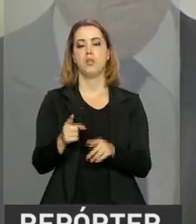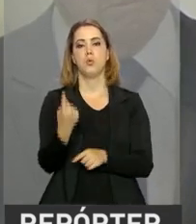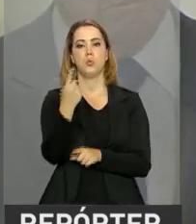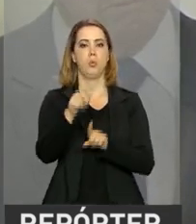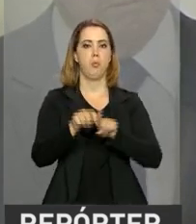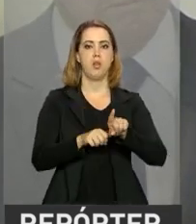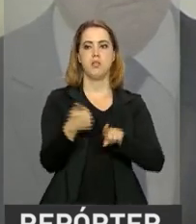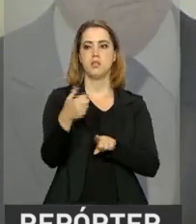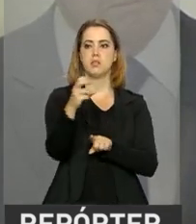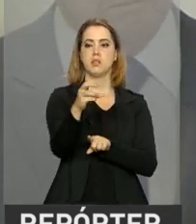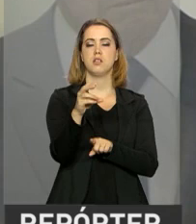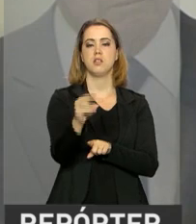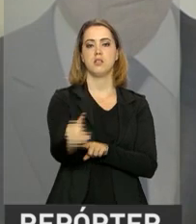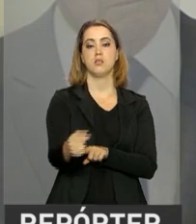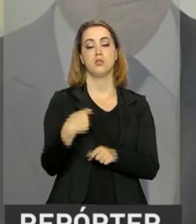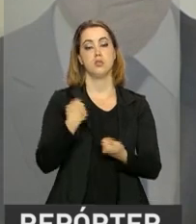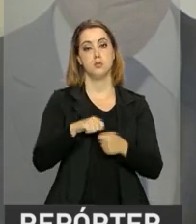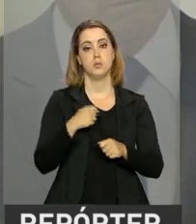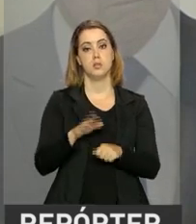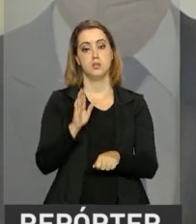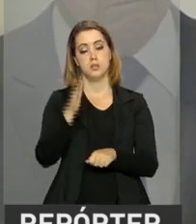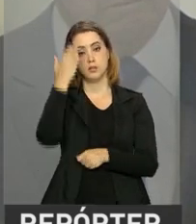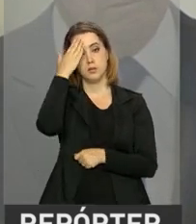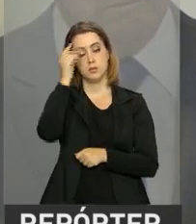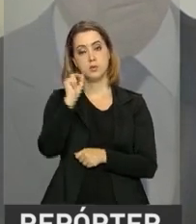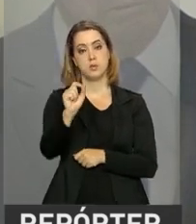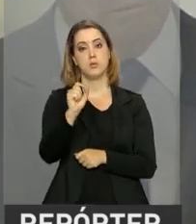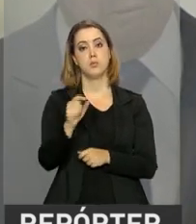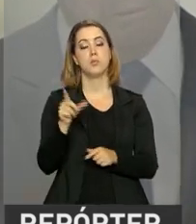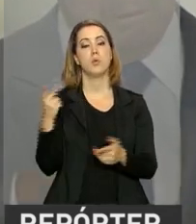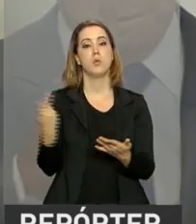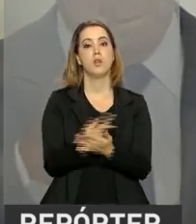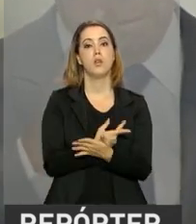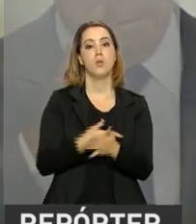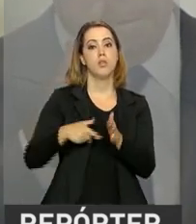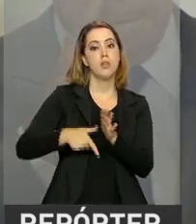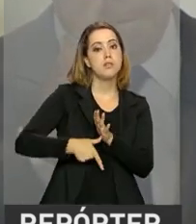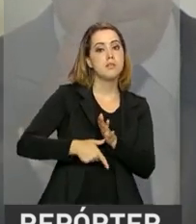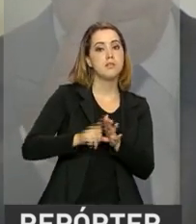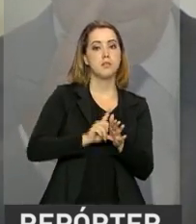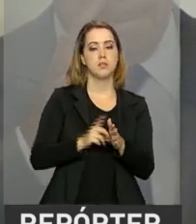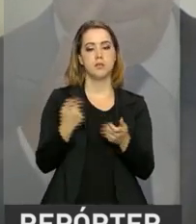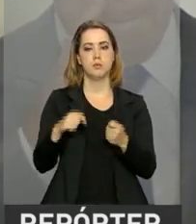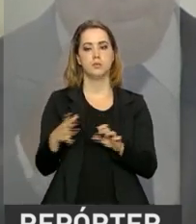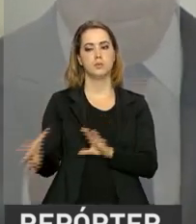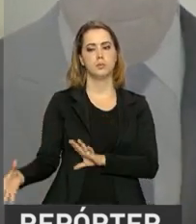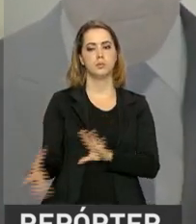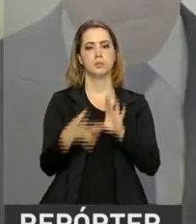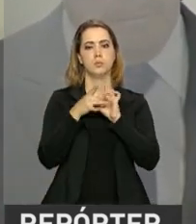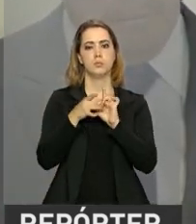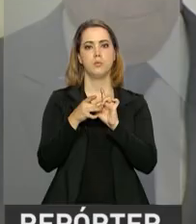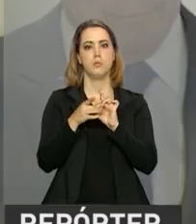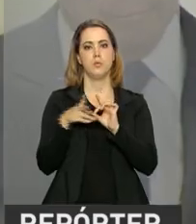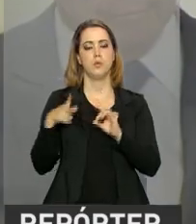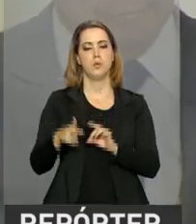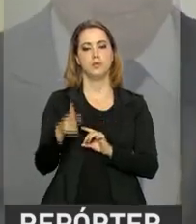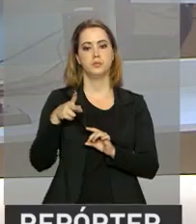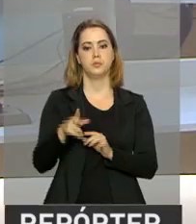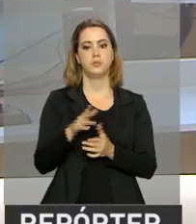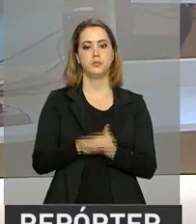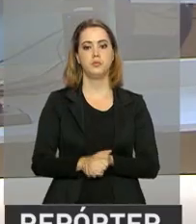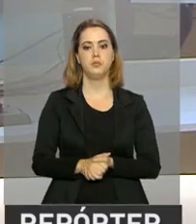nós temos que atacar as causas, por isso a necessidade é dessa atuação conjunta e, eu volto a insistir,